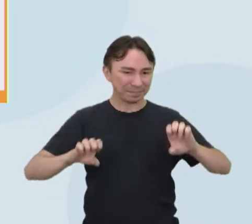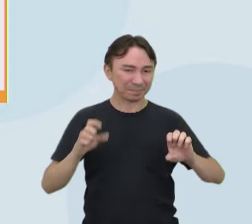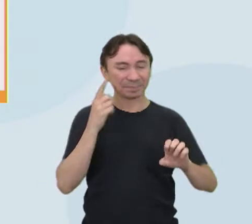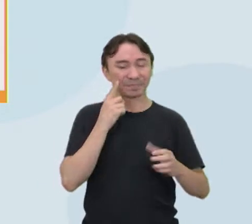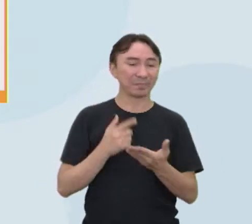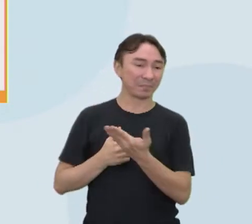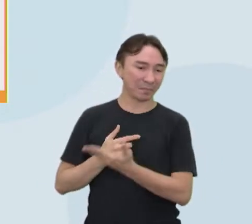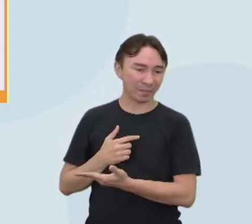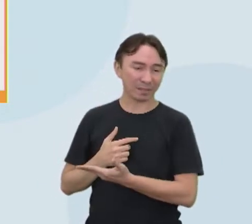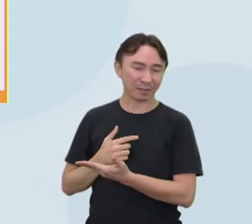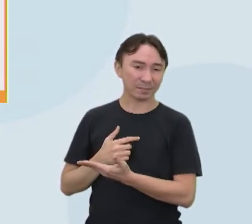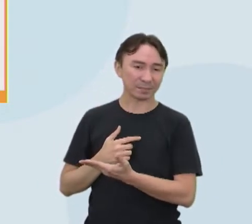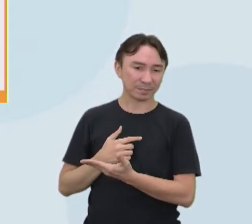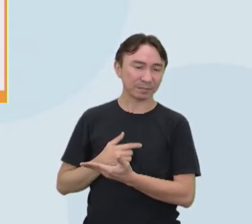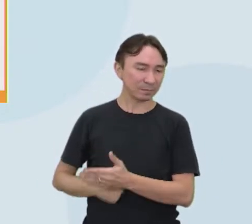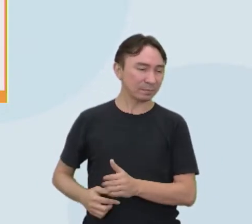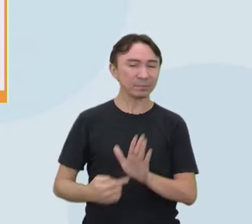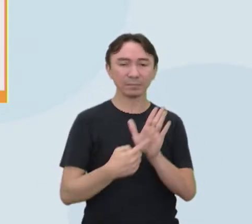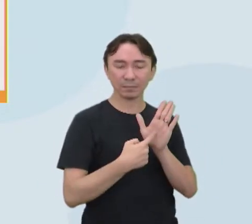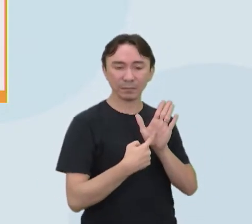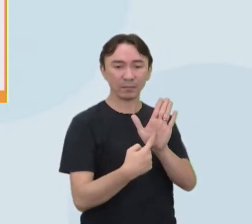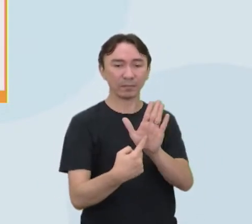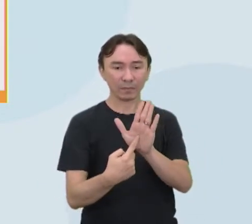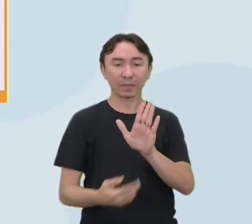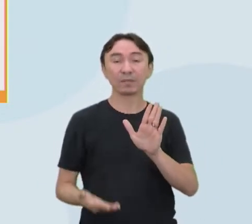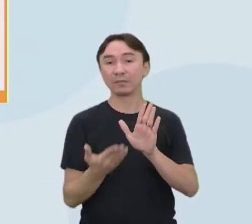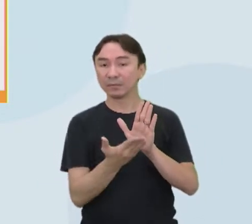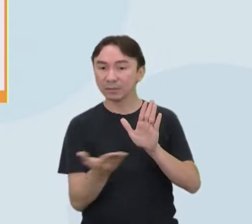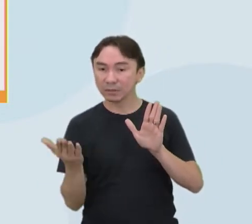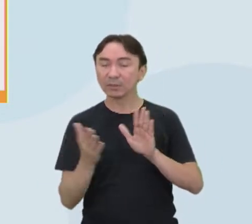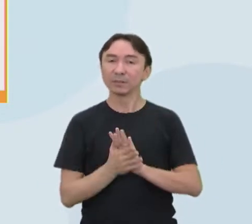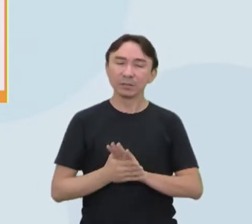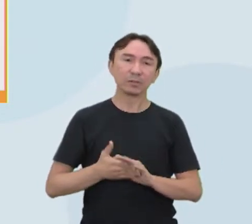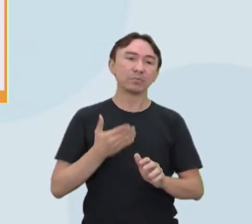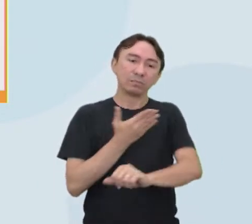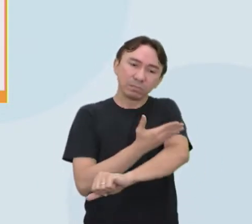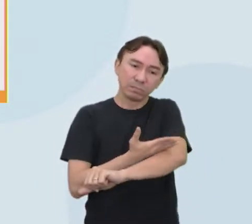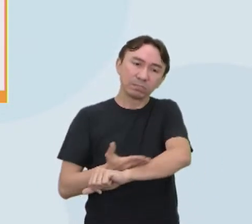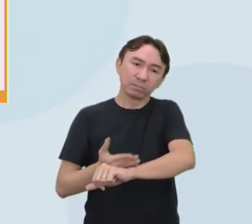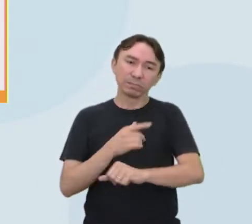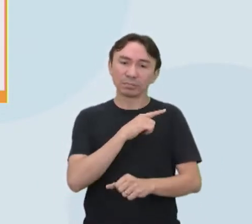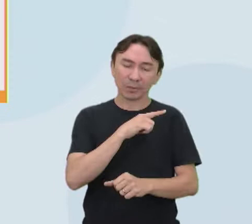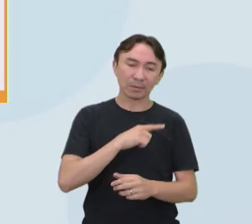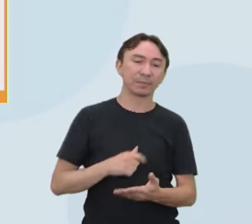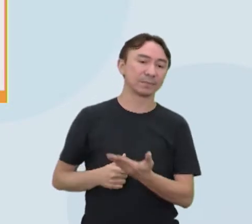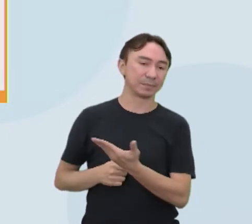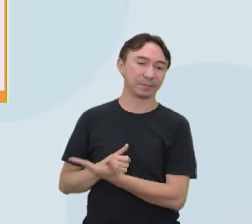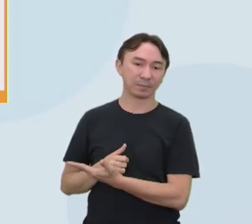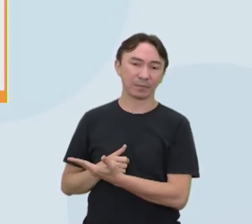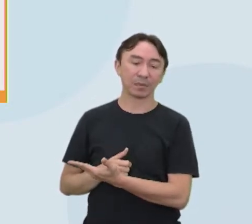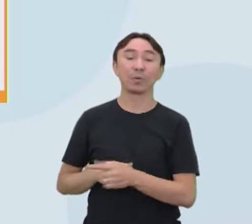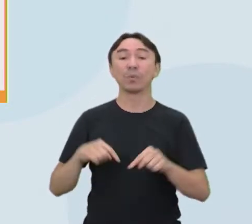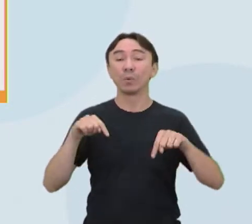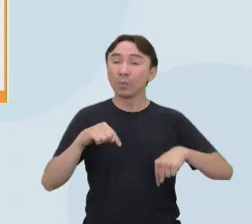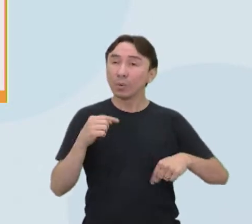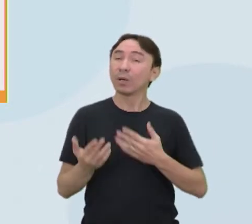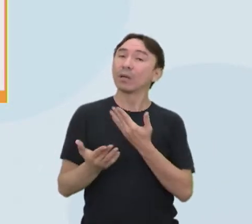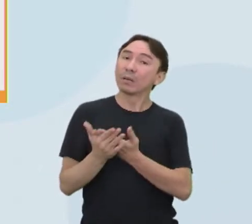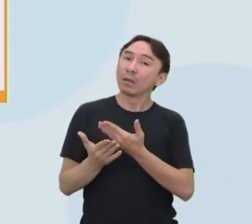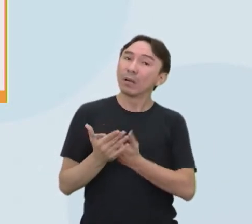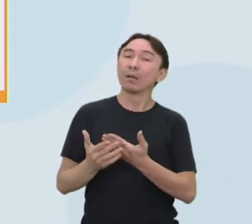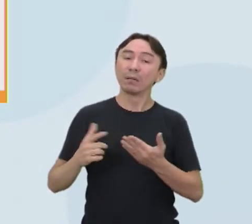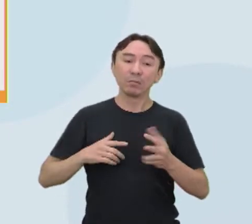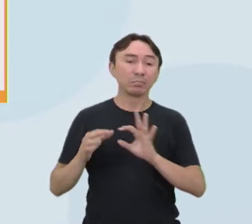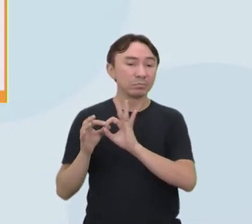É formalizar mesmo toda essa questão para que vocês se acostumem. Temos aí o quadro integrador, estamos na atividade integrada número 4. Sim,